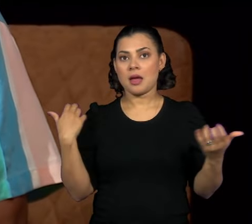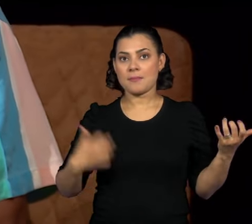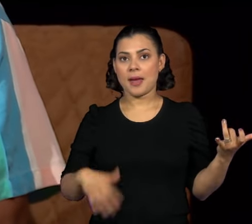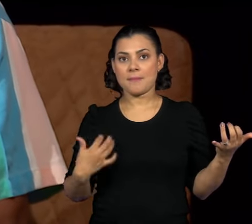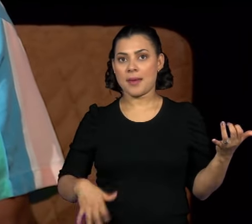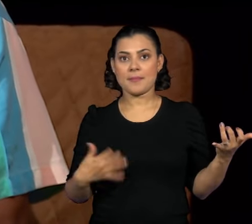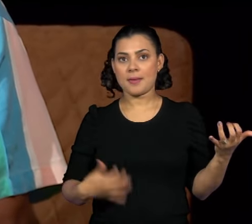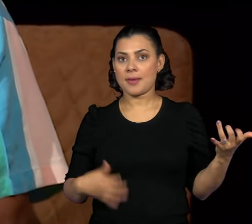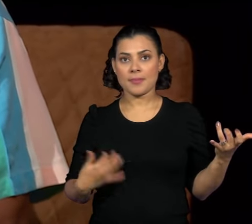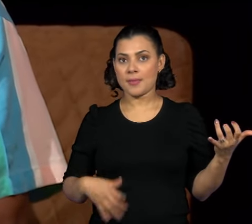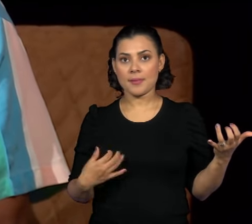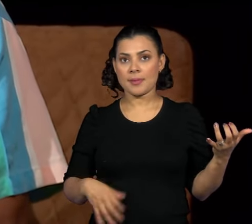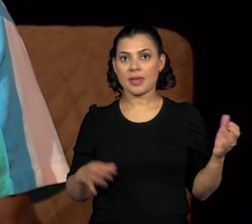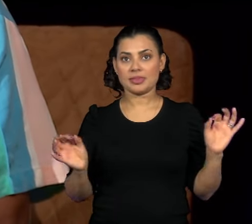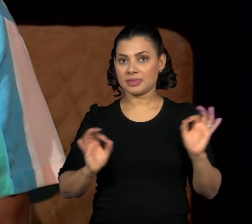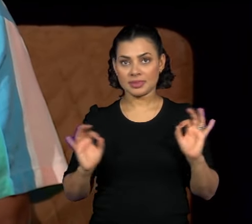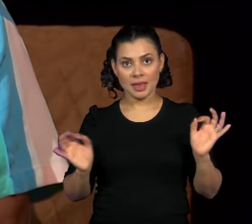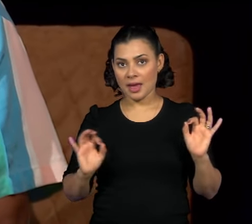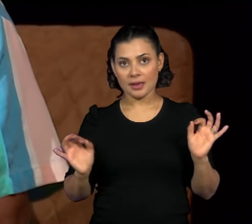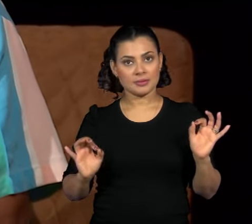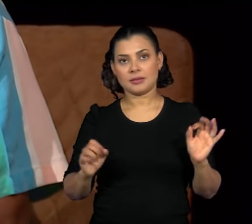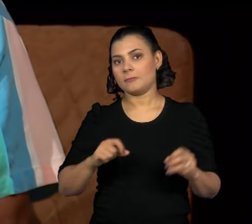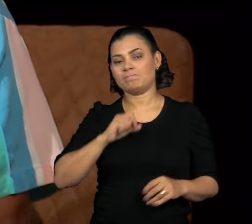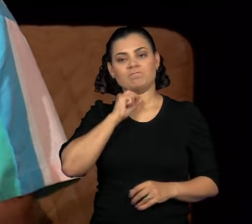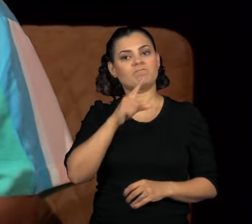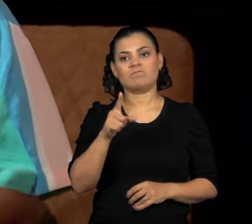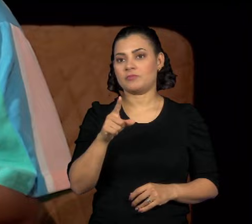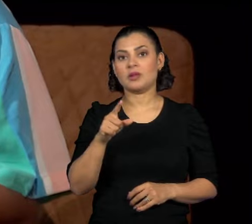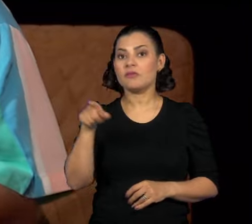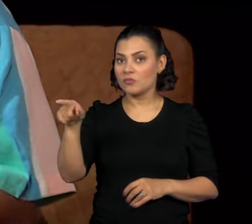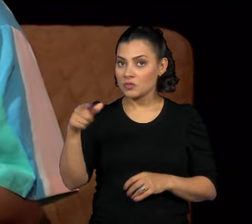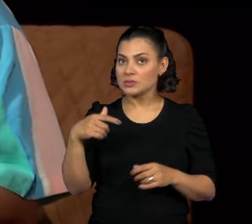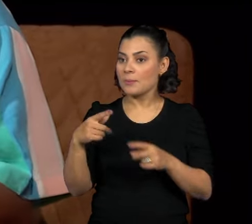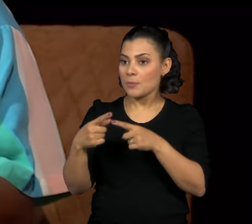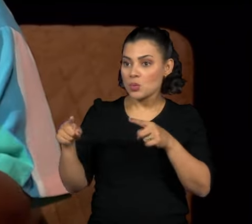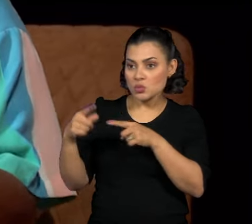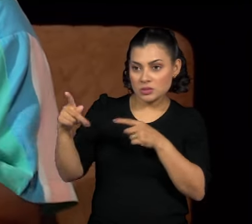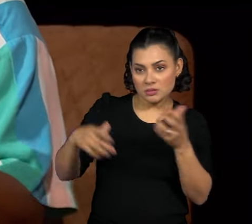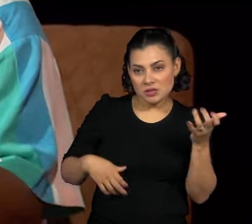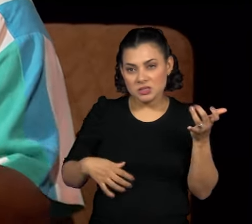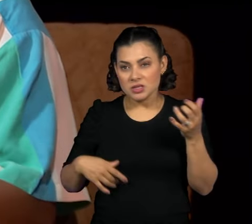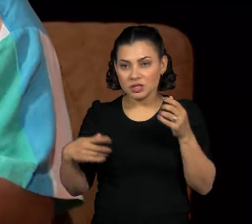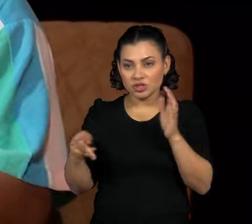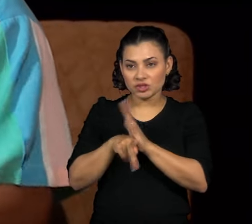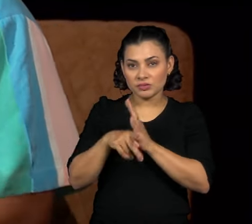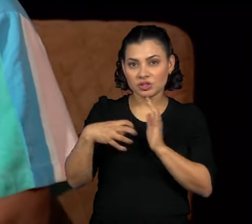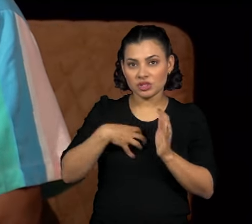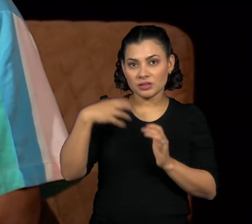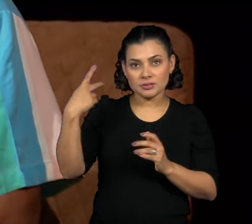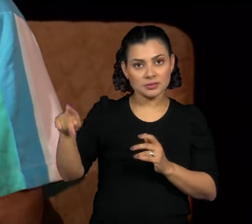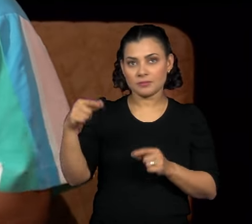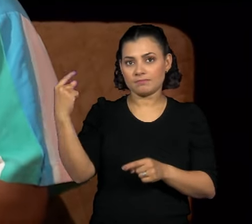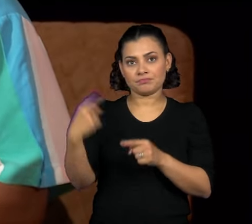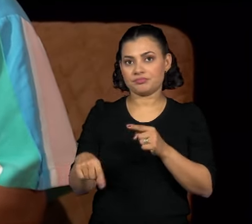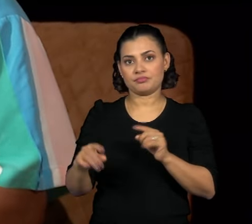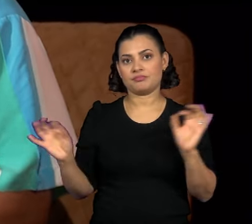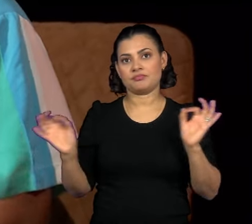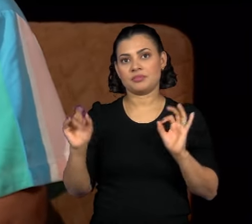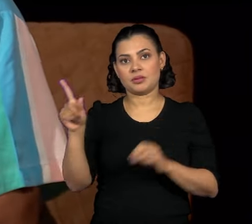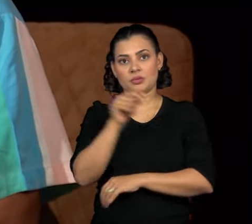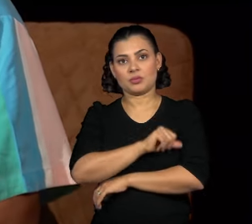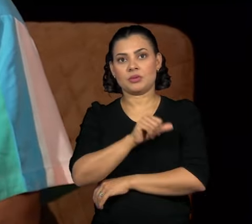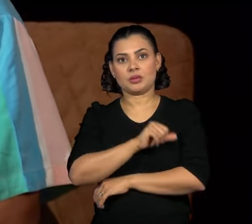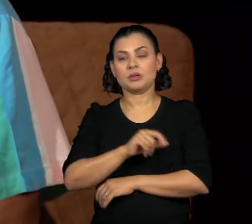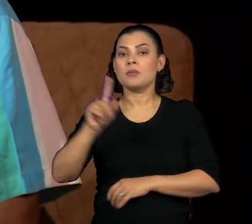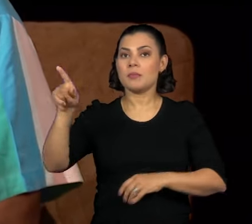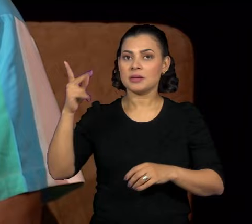quem não tocar guitarra e fizer, não vai ter espaço. Você, com essa música que você faz, esse violão, não vai ter lugar para você no Rio de Janeiro.